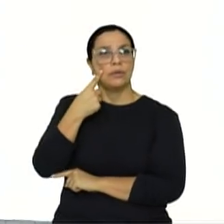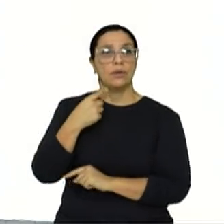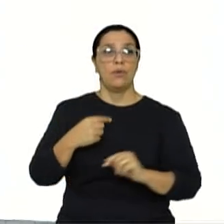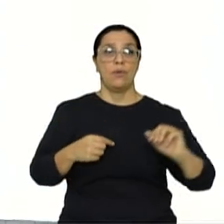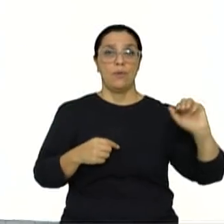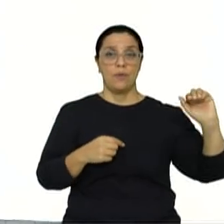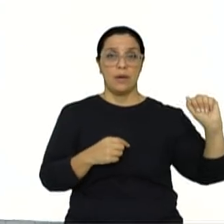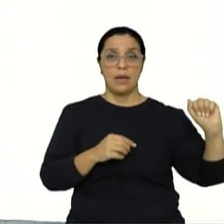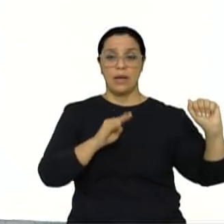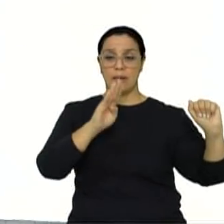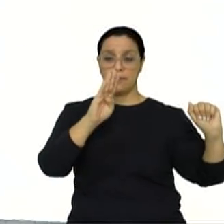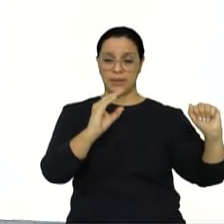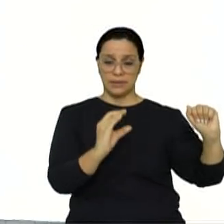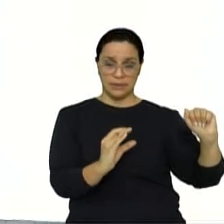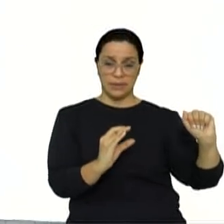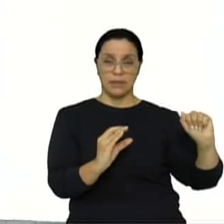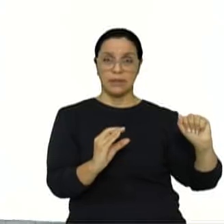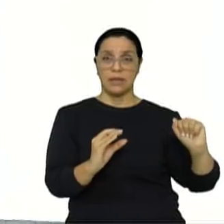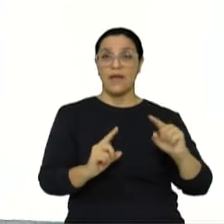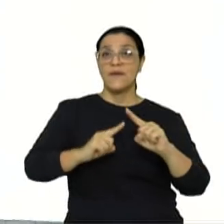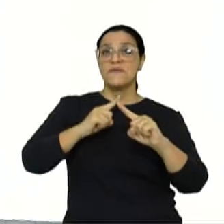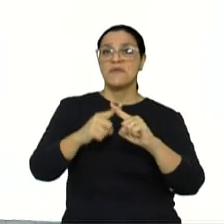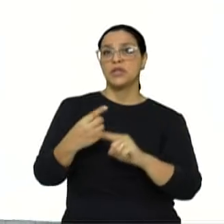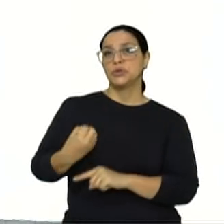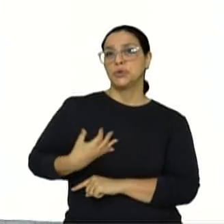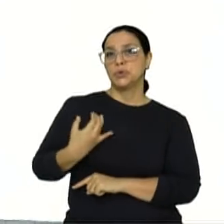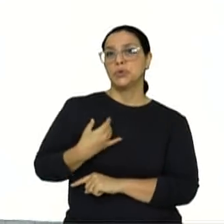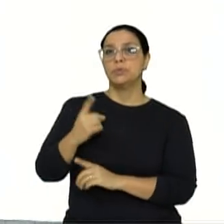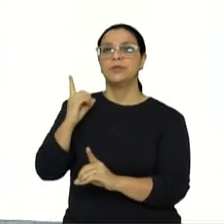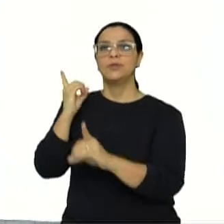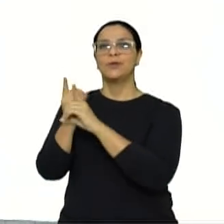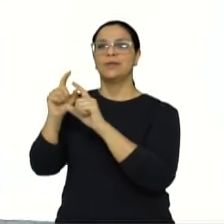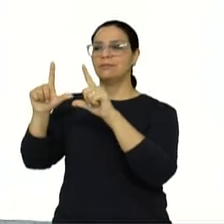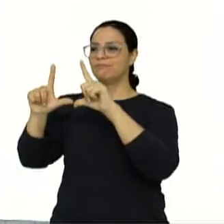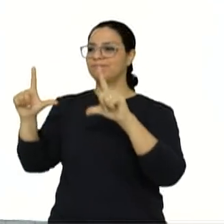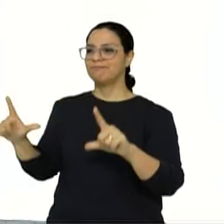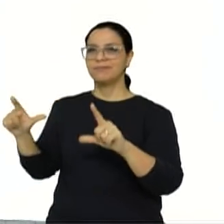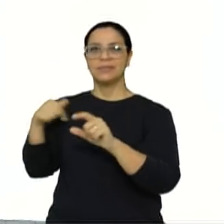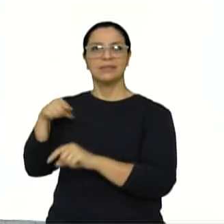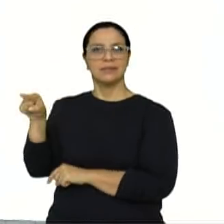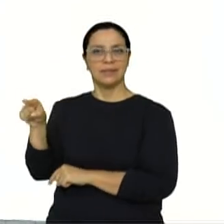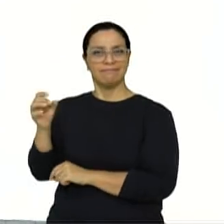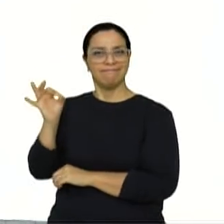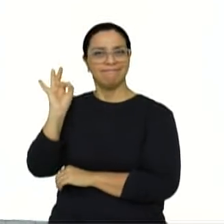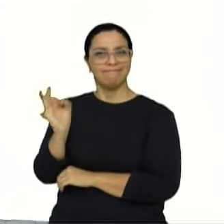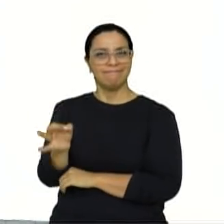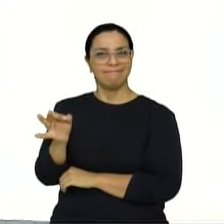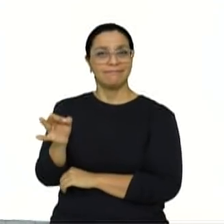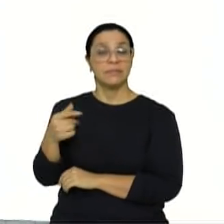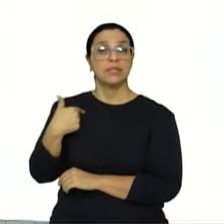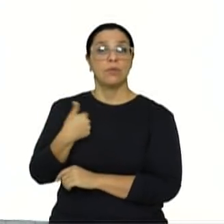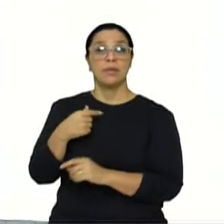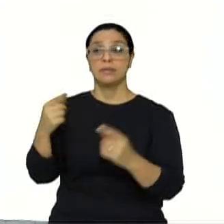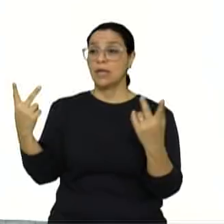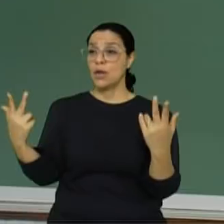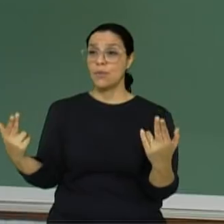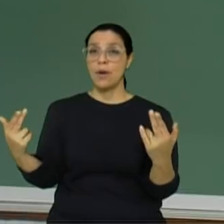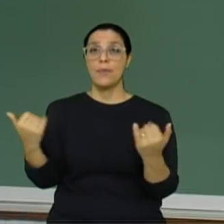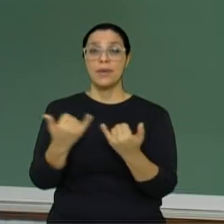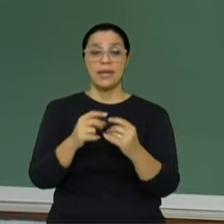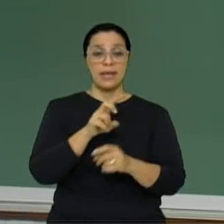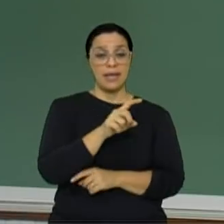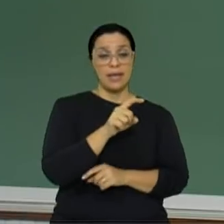lados desse menorzinho aqui, multipliquei por um valor, deu esse triângulo maior. Ok? Beleza? Então esse é proporcional a esse,